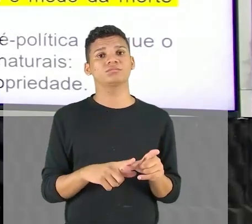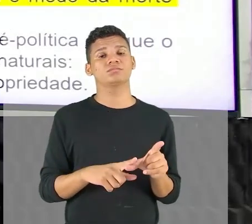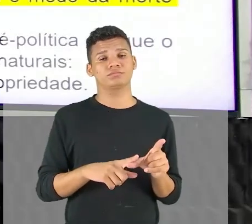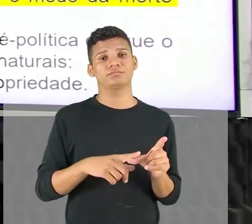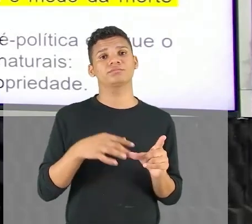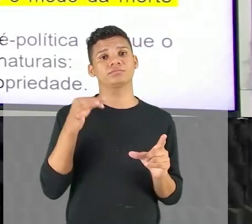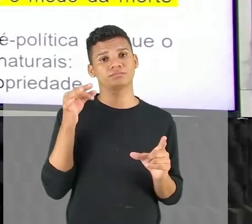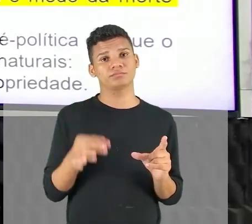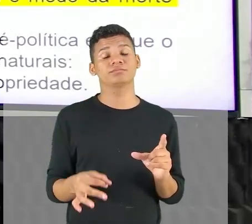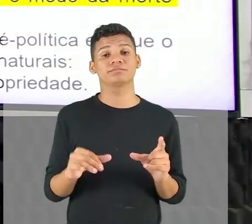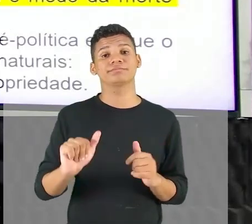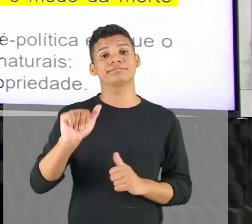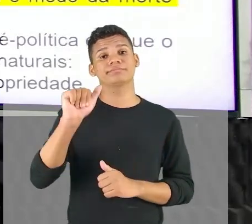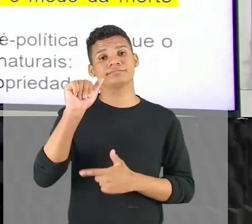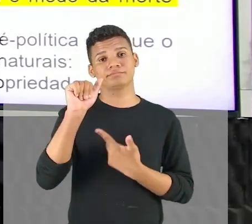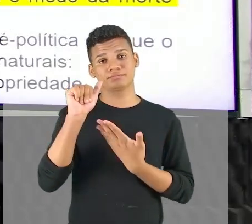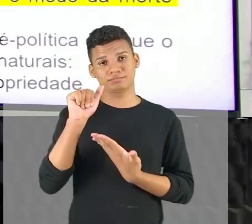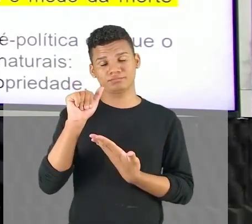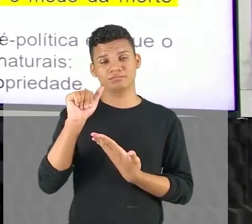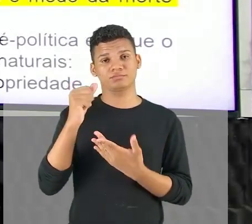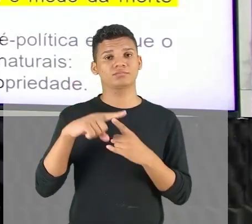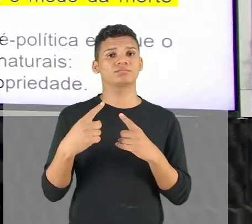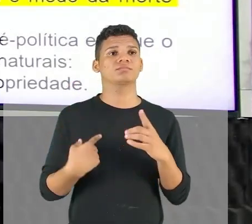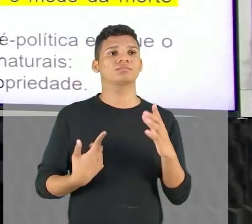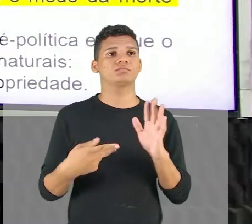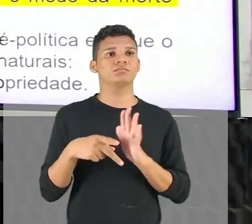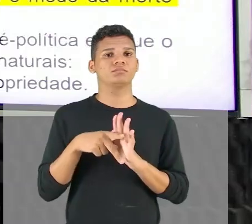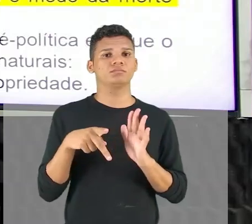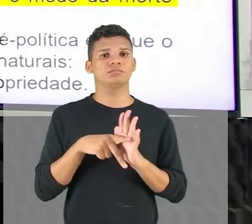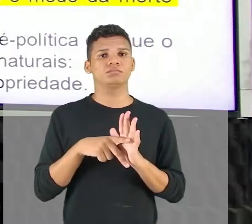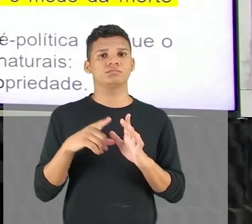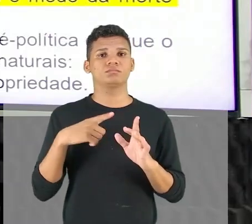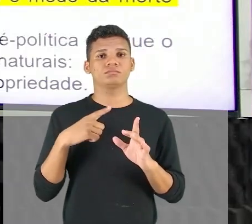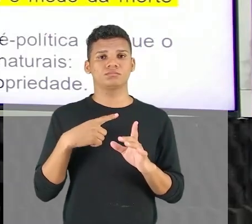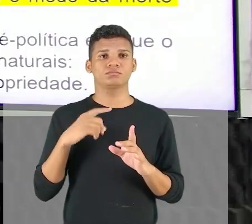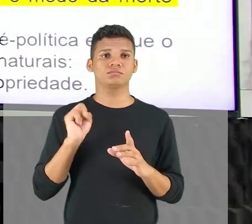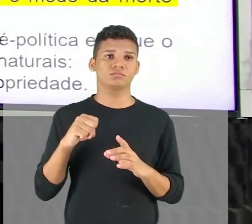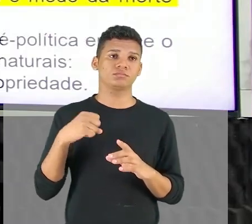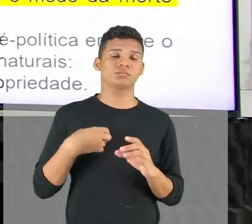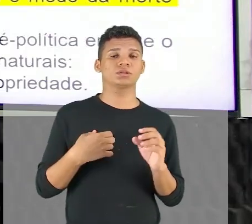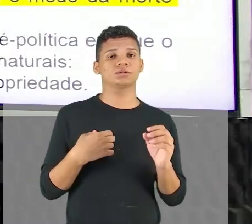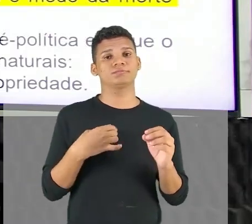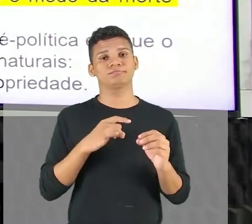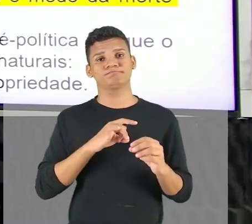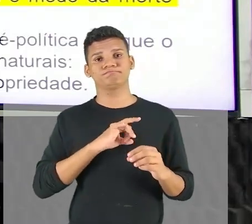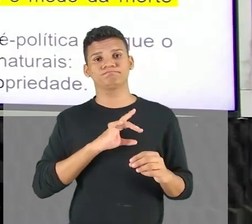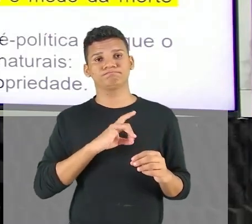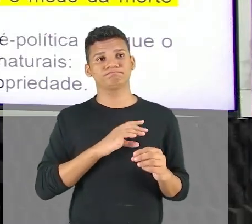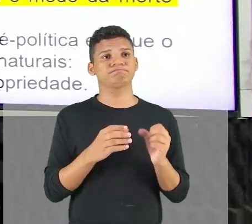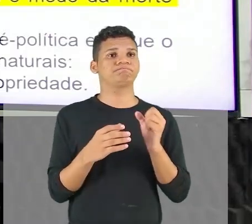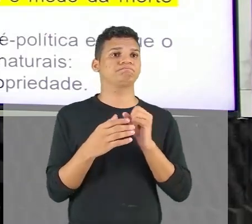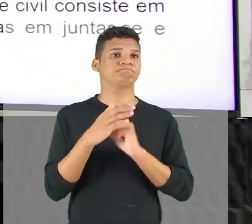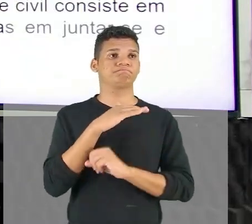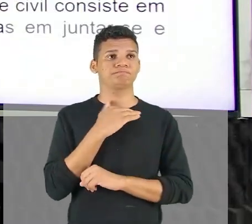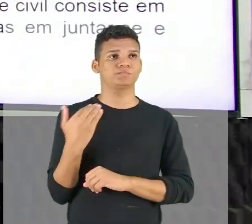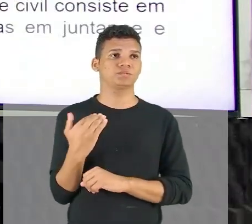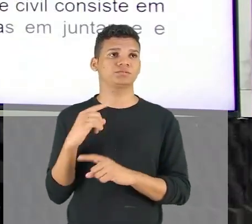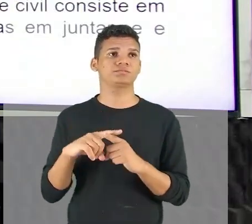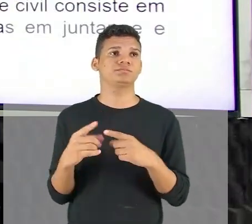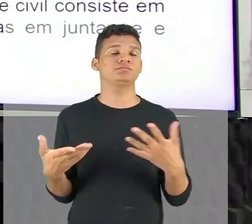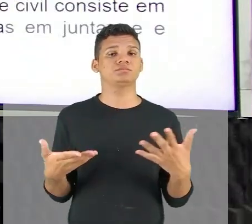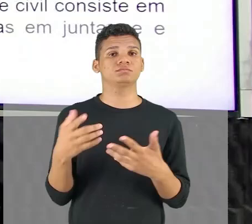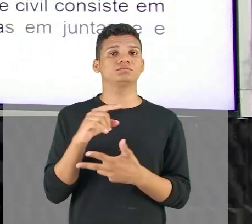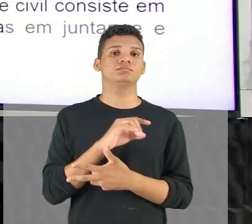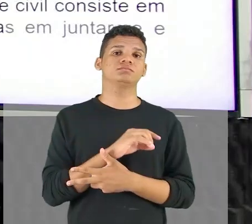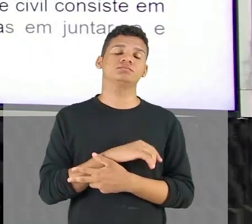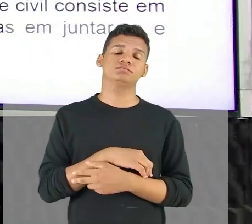resposta correta é a letra A, que é a condição de guerra de todos contra todos, miséria universal, insegurança e medo da morte. Beleza? Vamos para mais